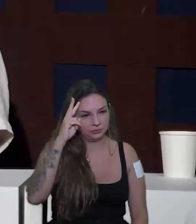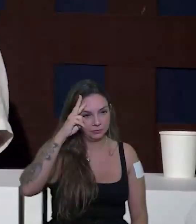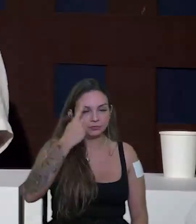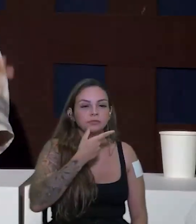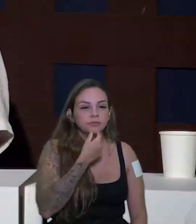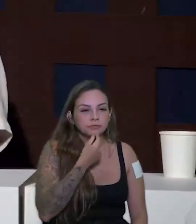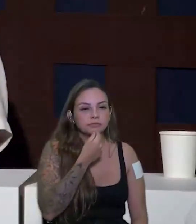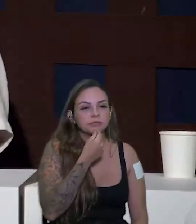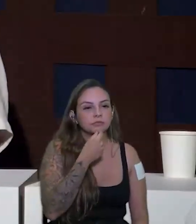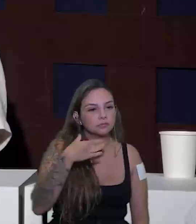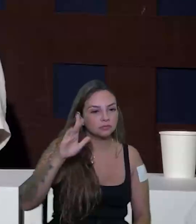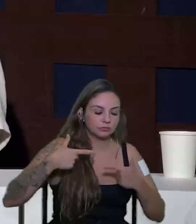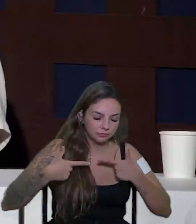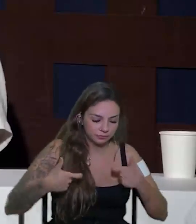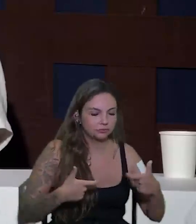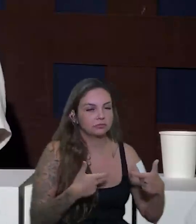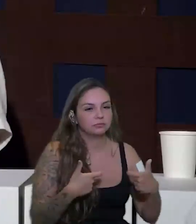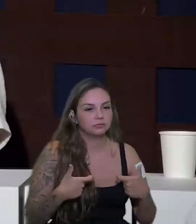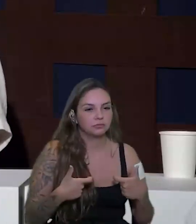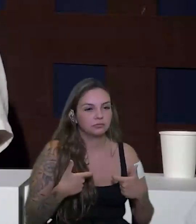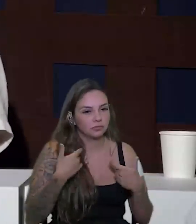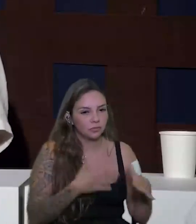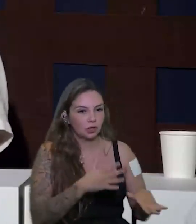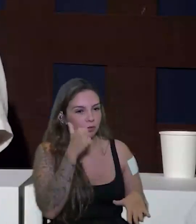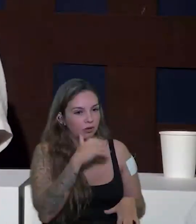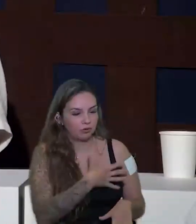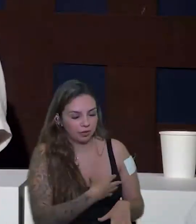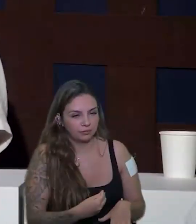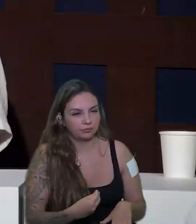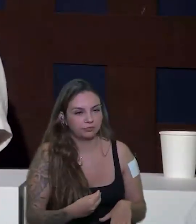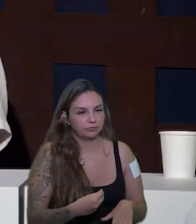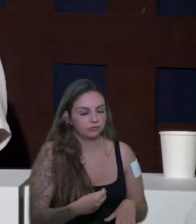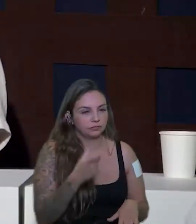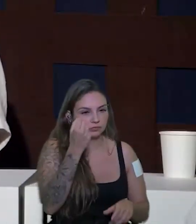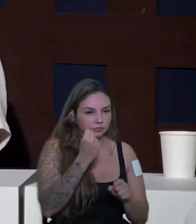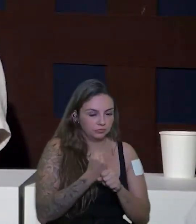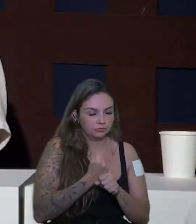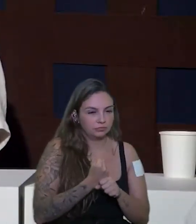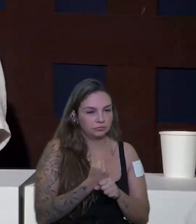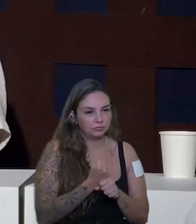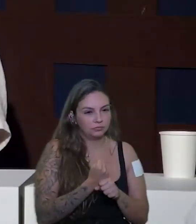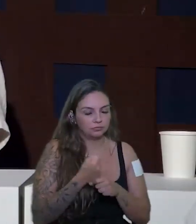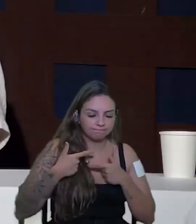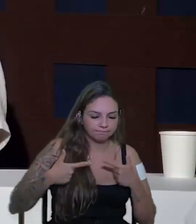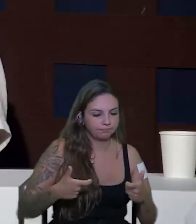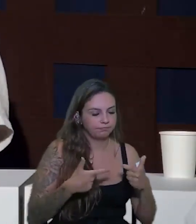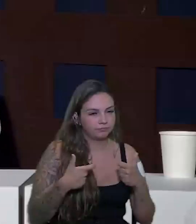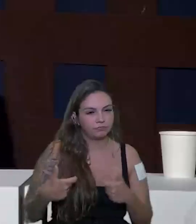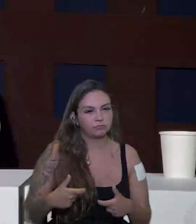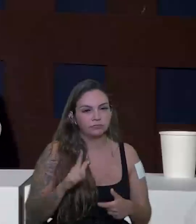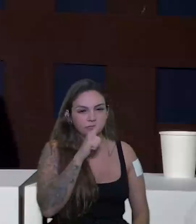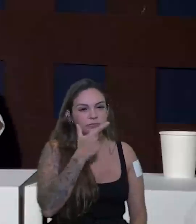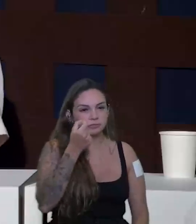de um cara que ele vai para a guerra, deixa mulher e filho, passa 20 anos guerreando,